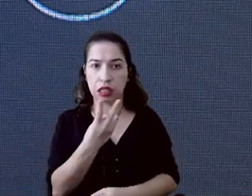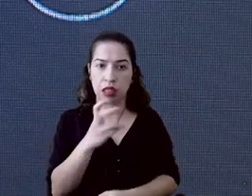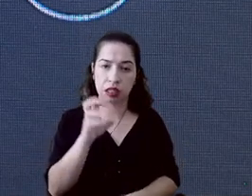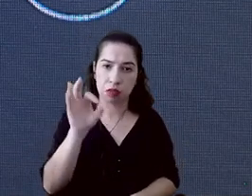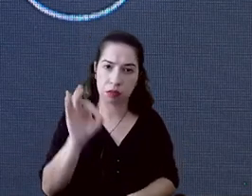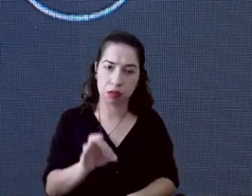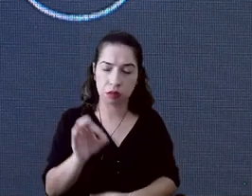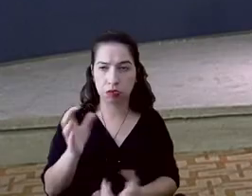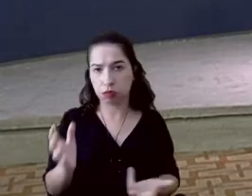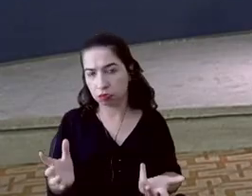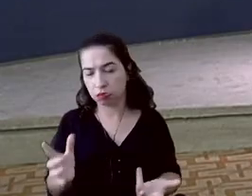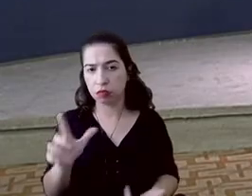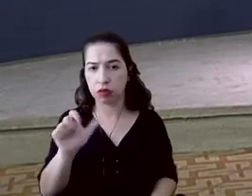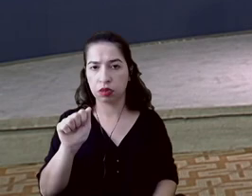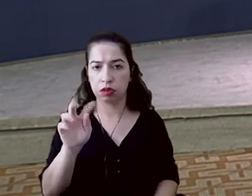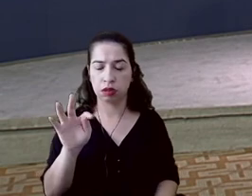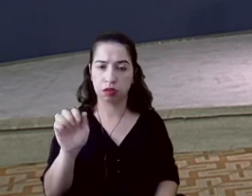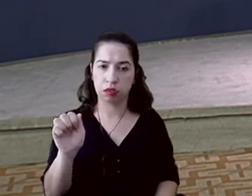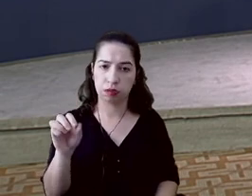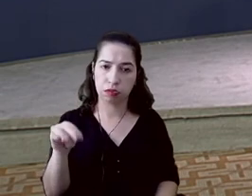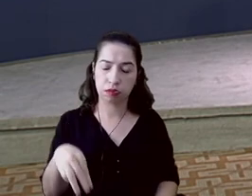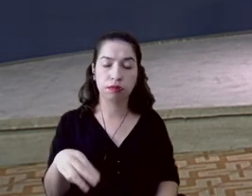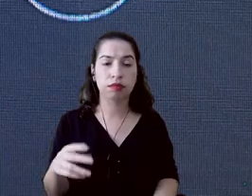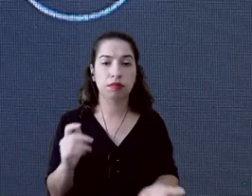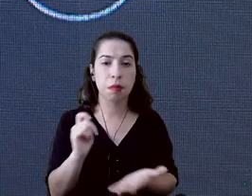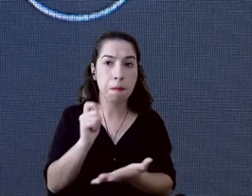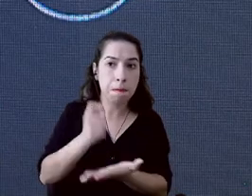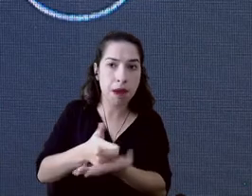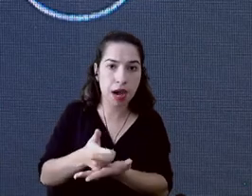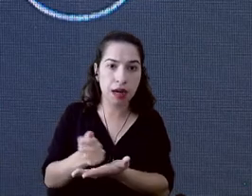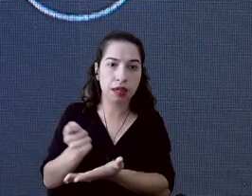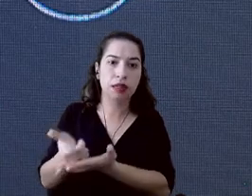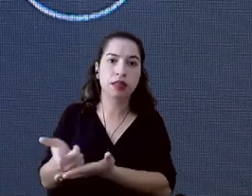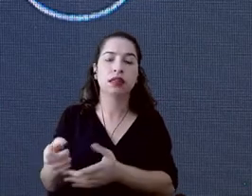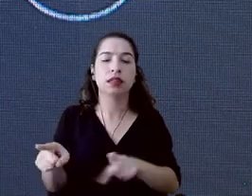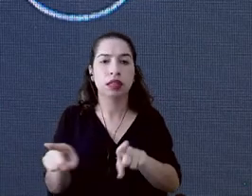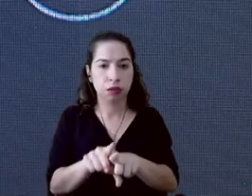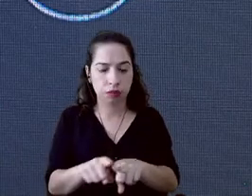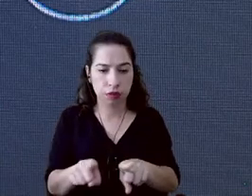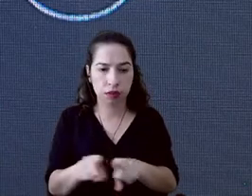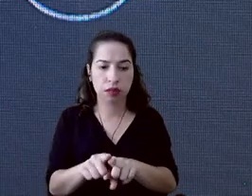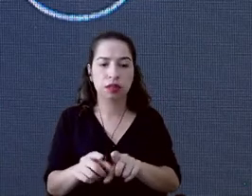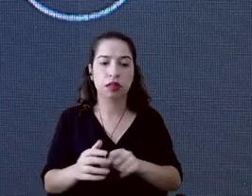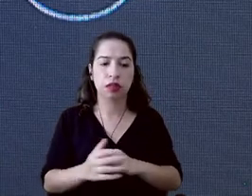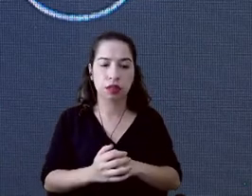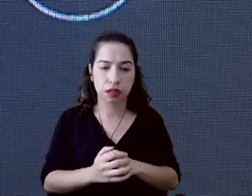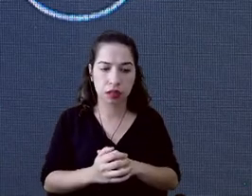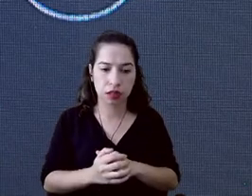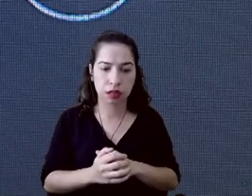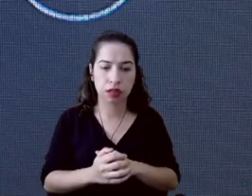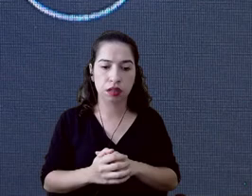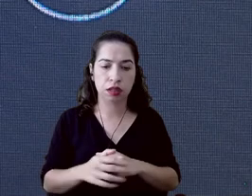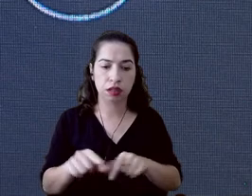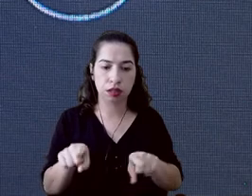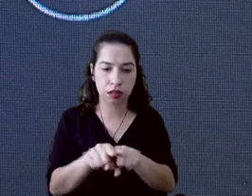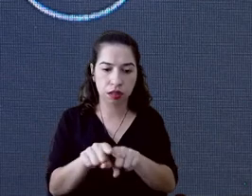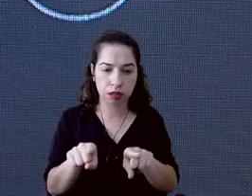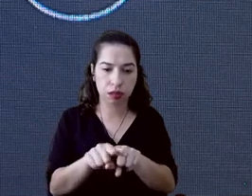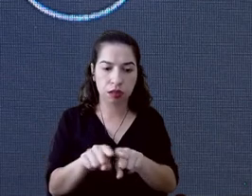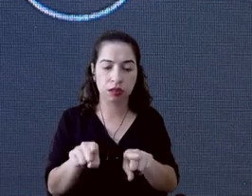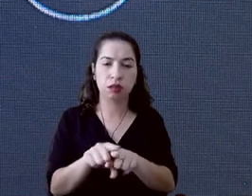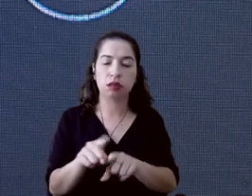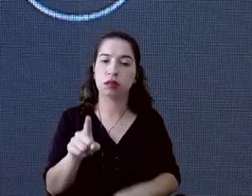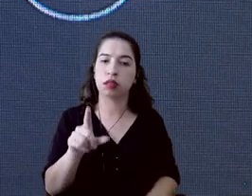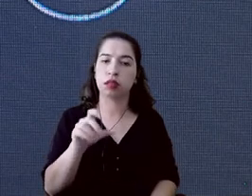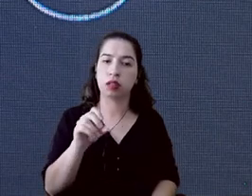latam pagamentos também e o nosso mercado crossborda né que é por ser